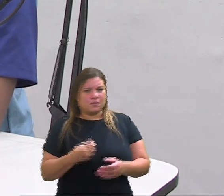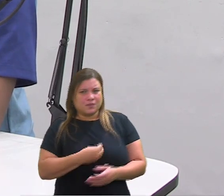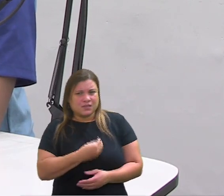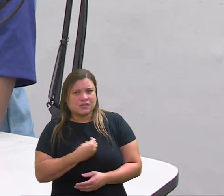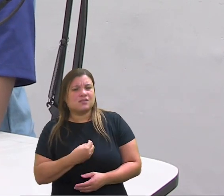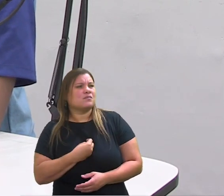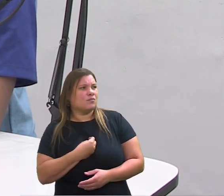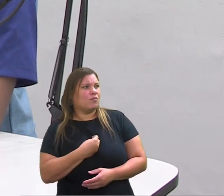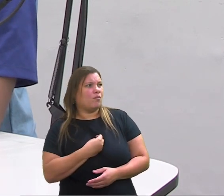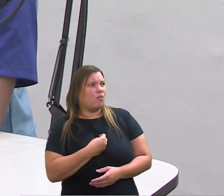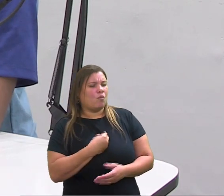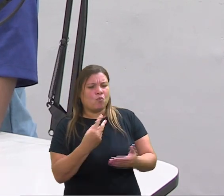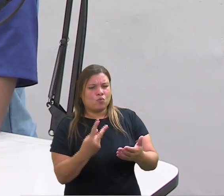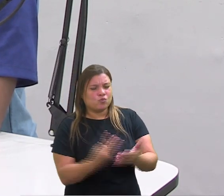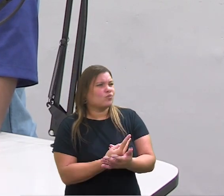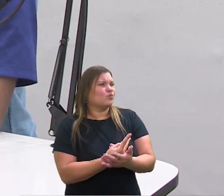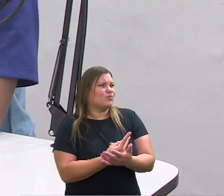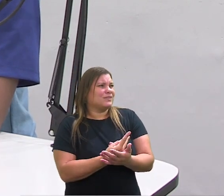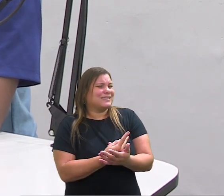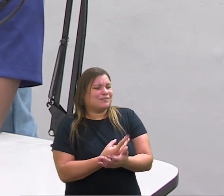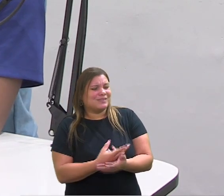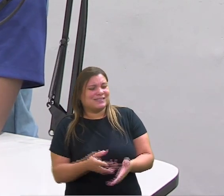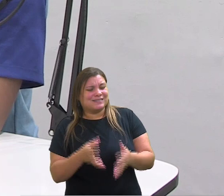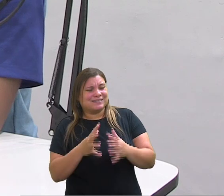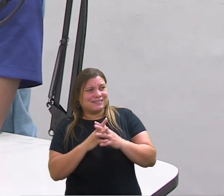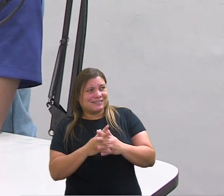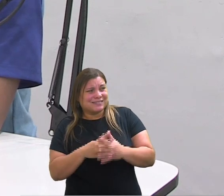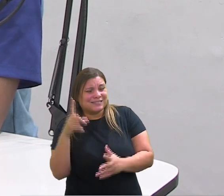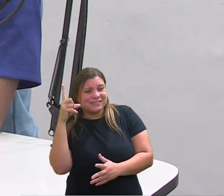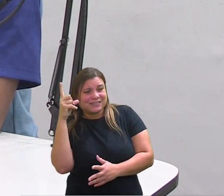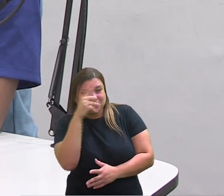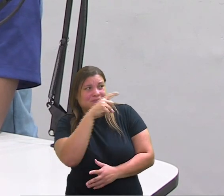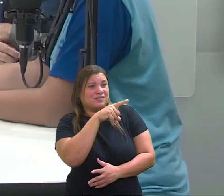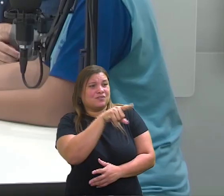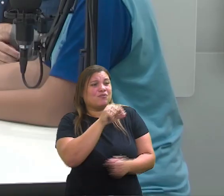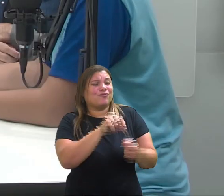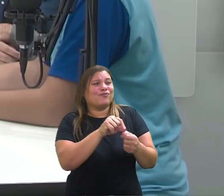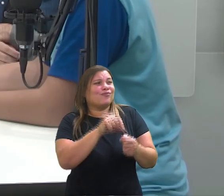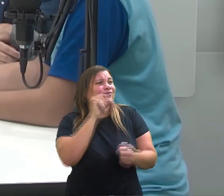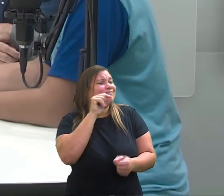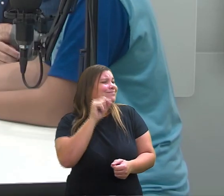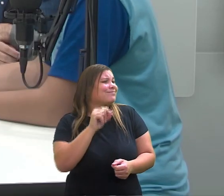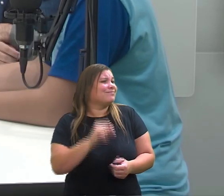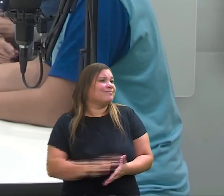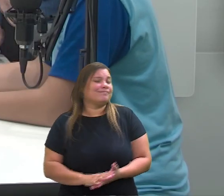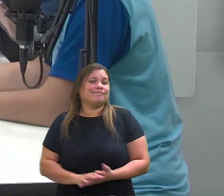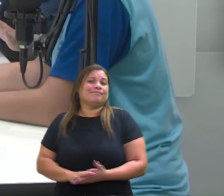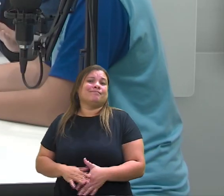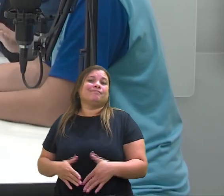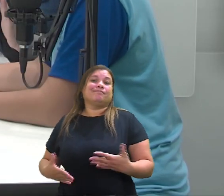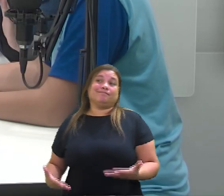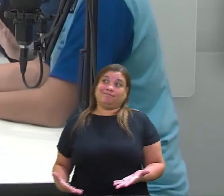o senhor já falou um pouco sobre isso. E como que o senhor fez? Olha o que eu fiz. Sem